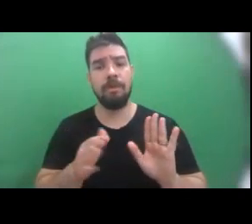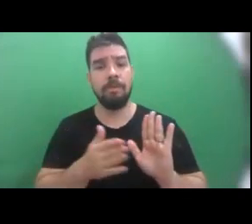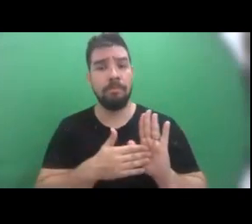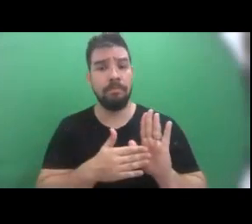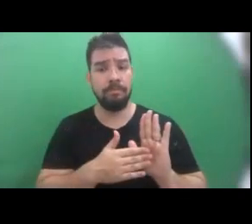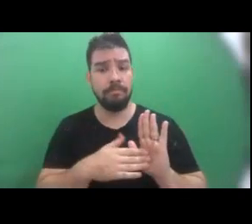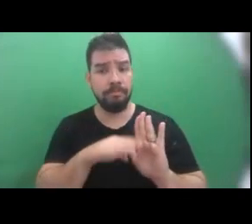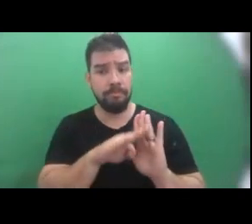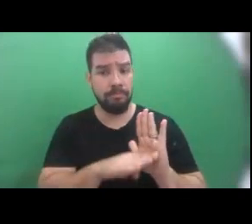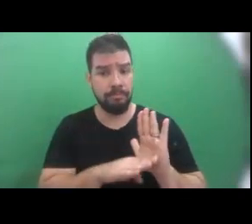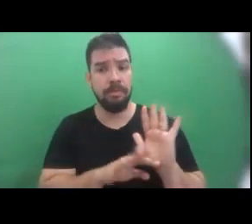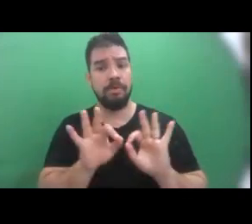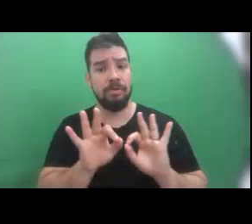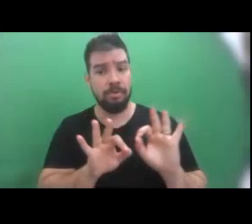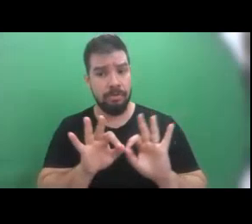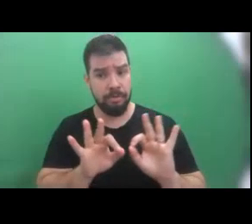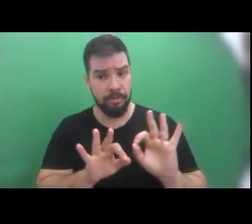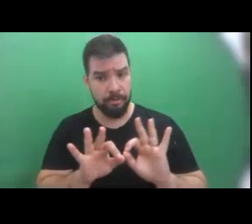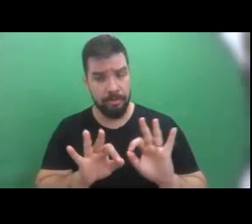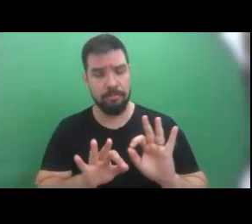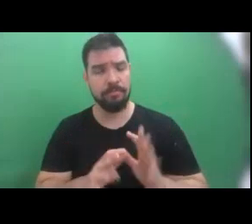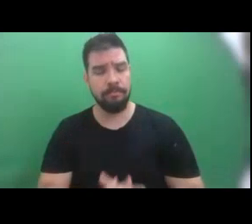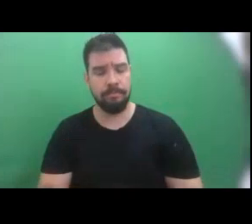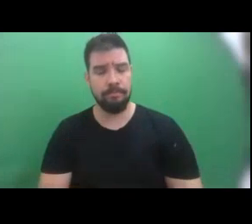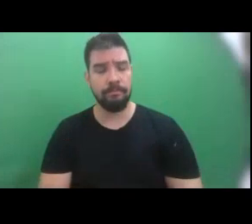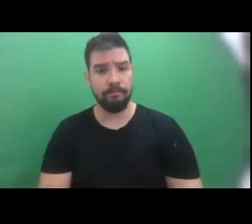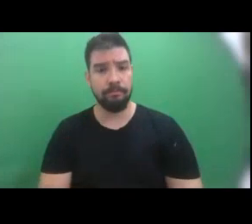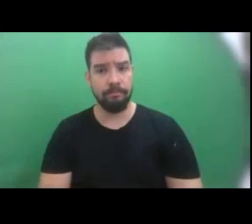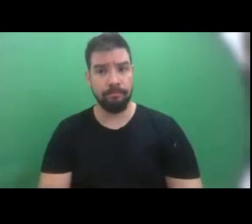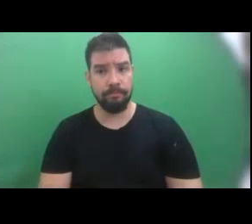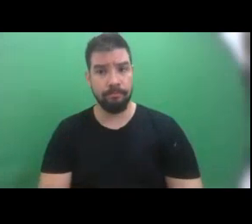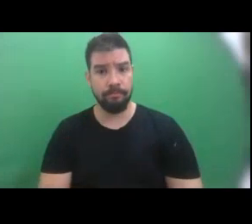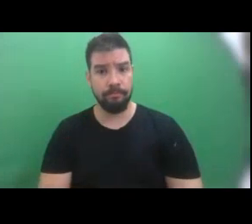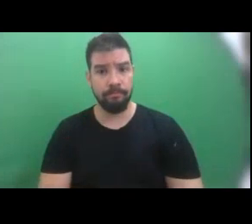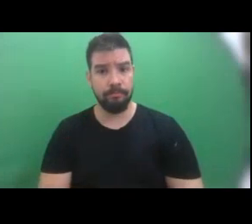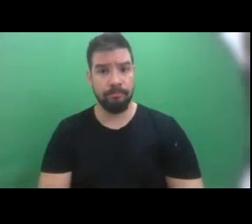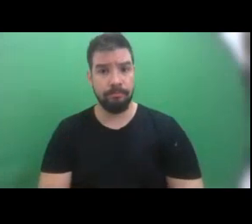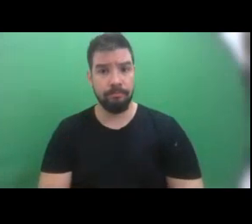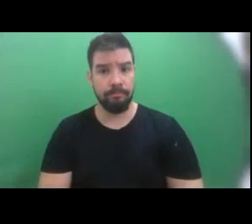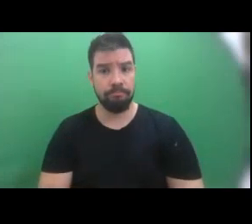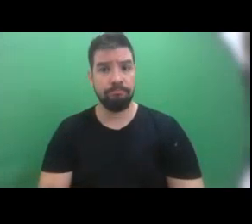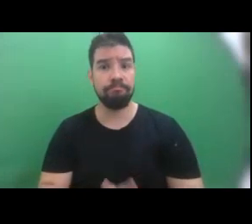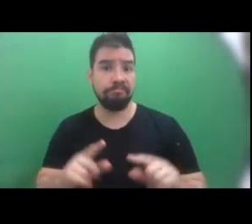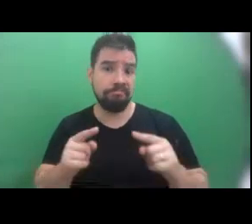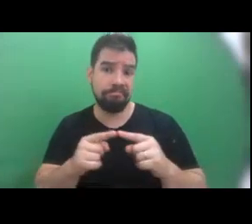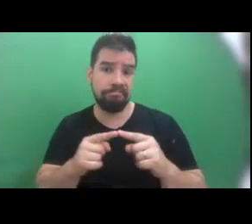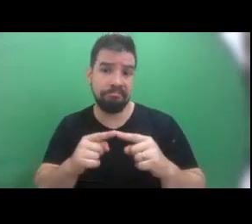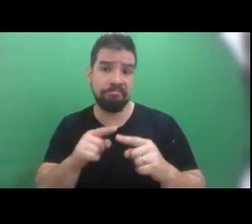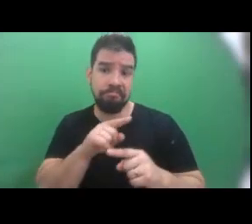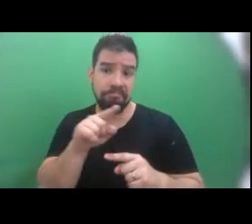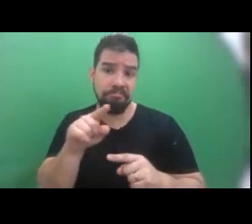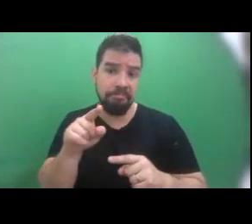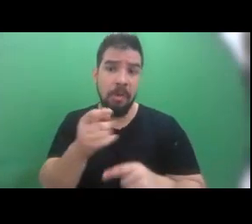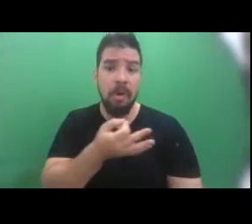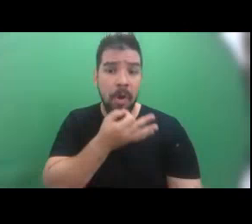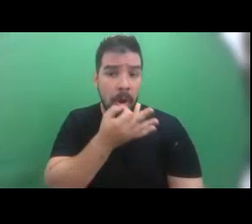programação, né? E aí, nesse quarto ponto, seria ver com vocês se vocês gostariam de sugerir